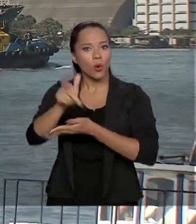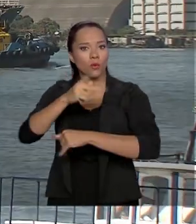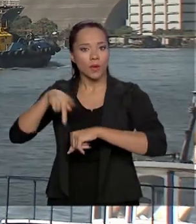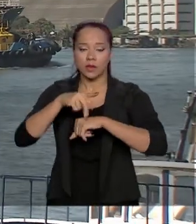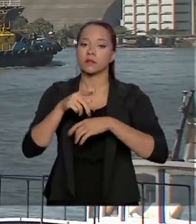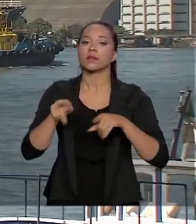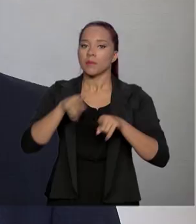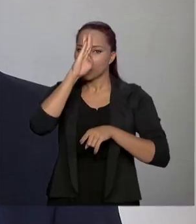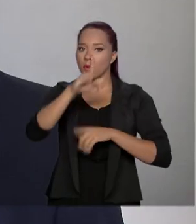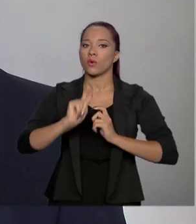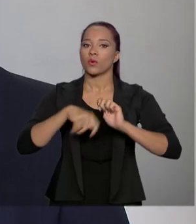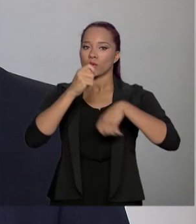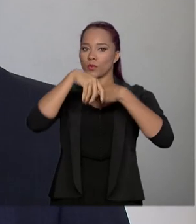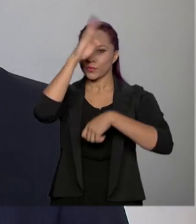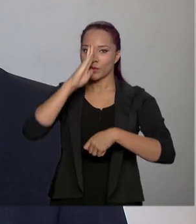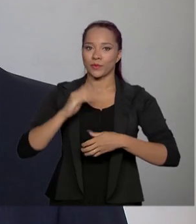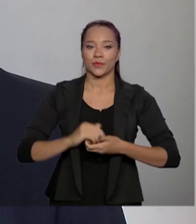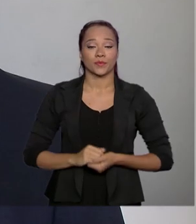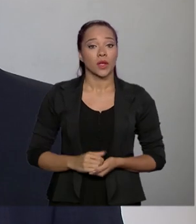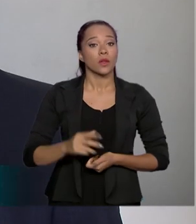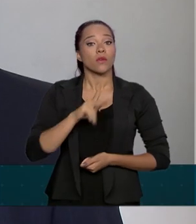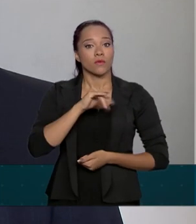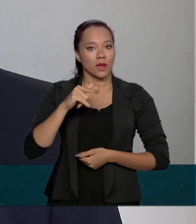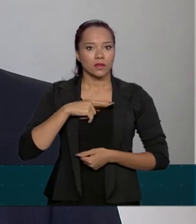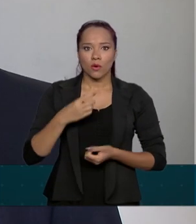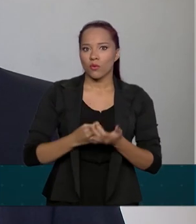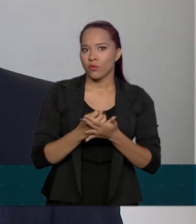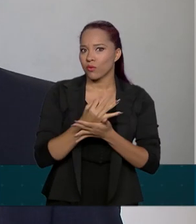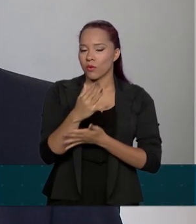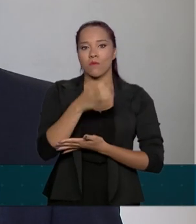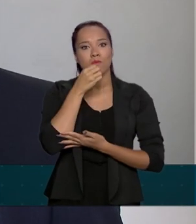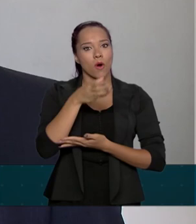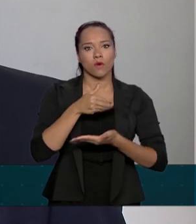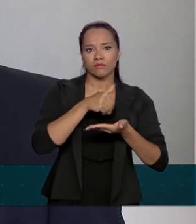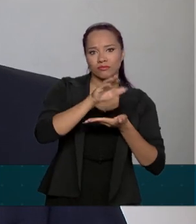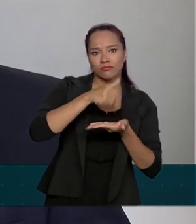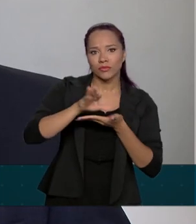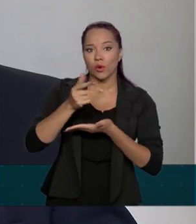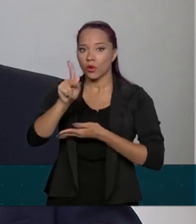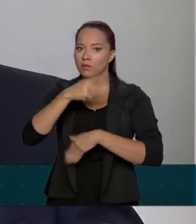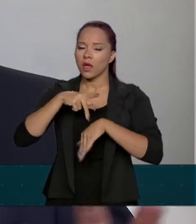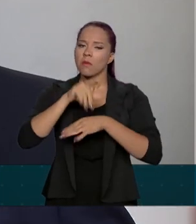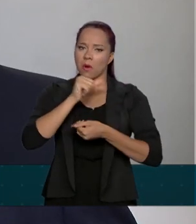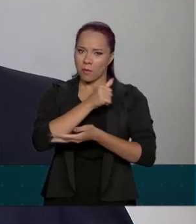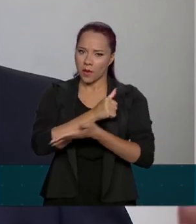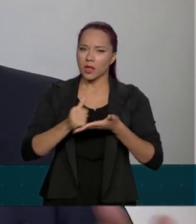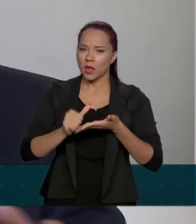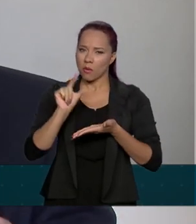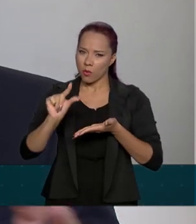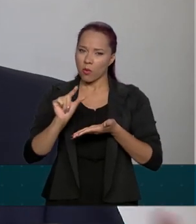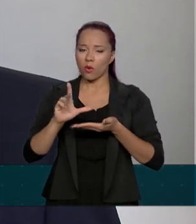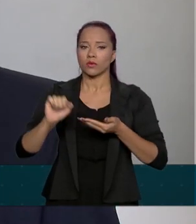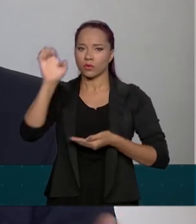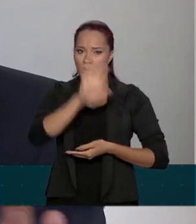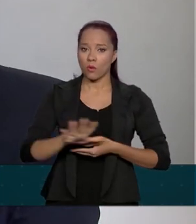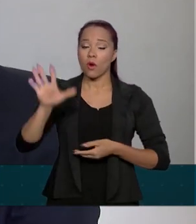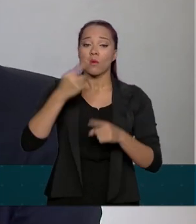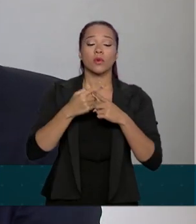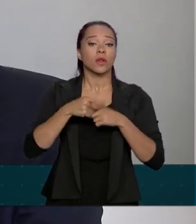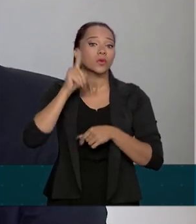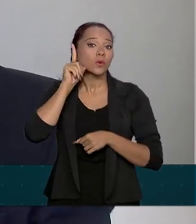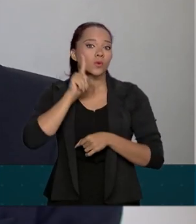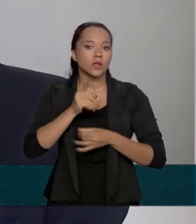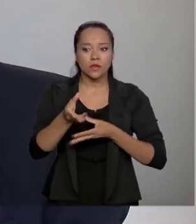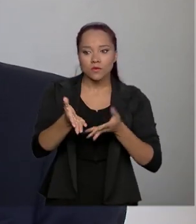economia brasileira. A gente vai ter uma carga boa de exportações. A gente pode até perder alguma coisa na Europa, que os Estados Unidos estão investindo